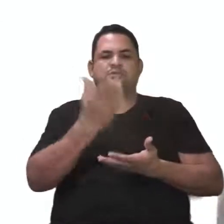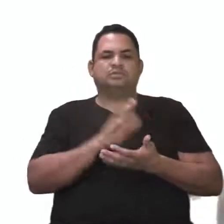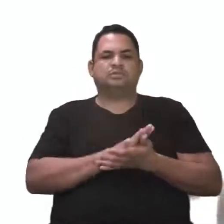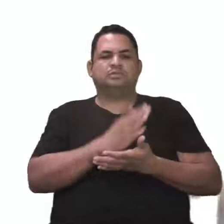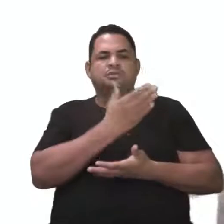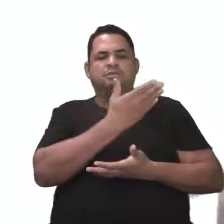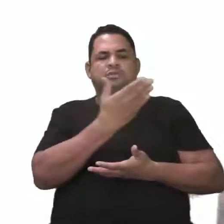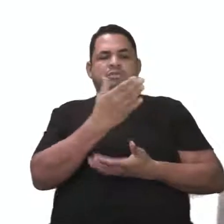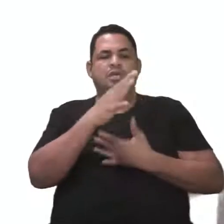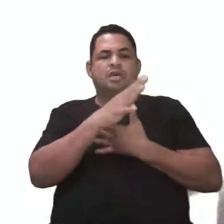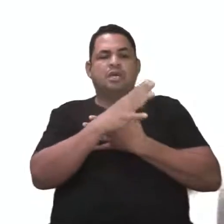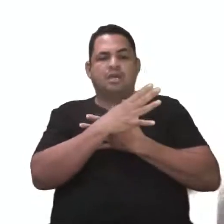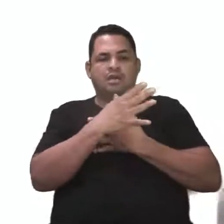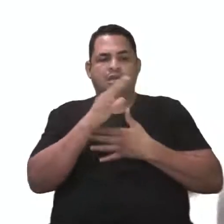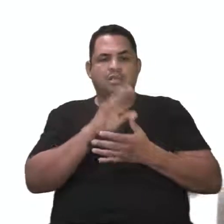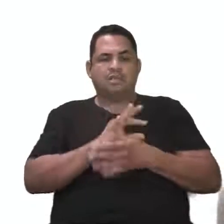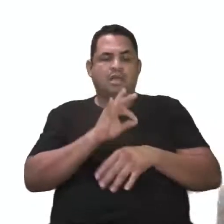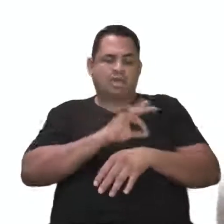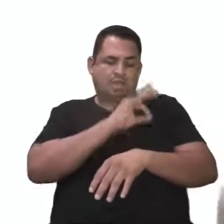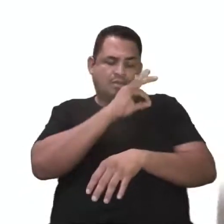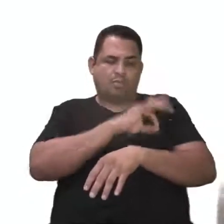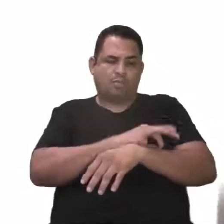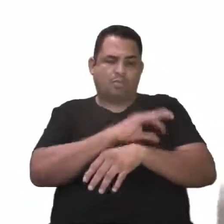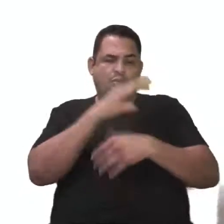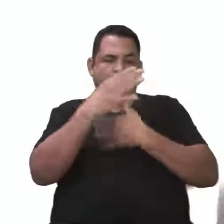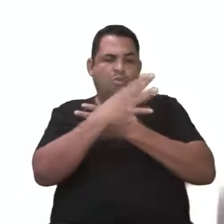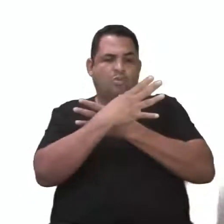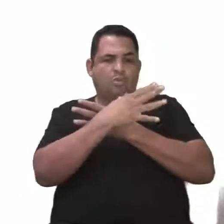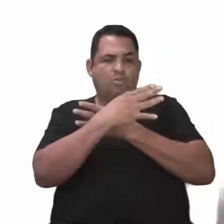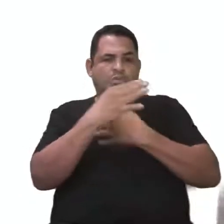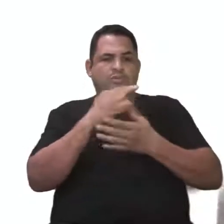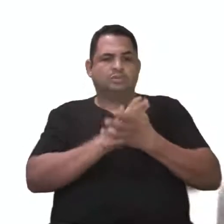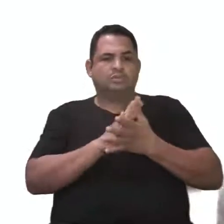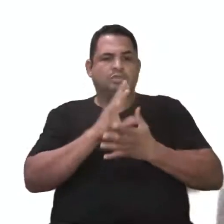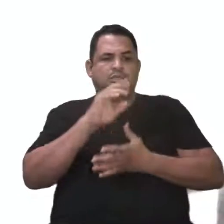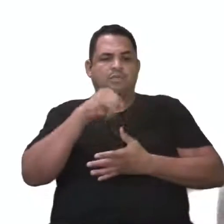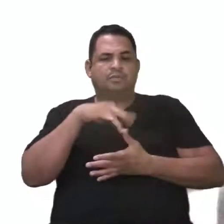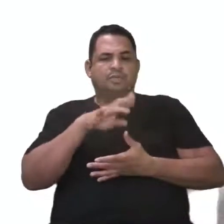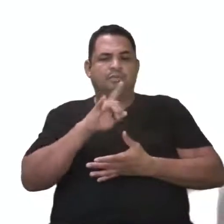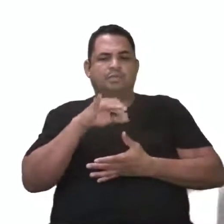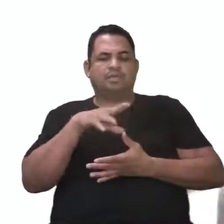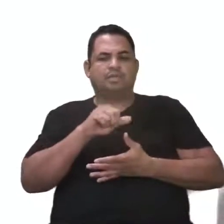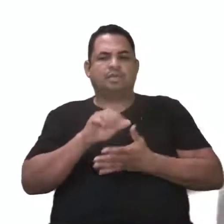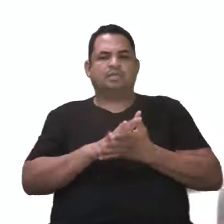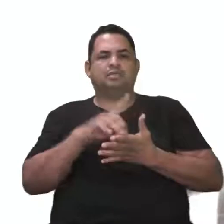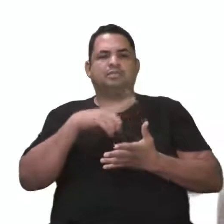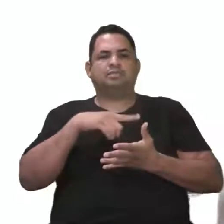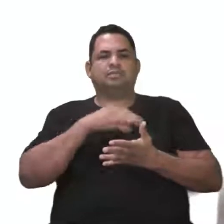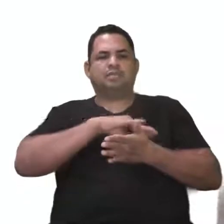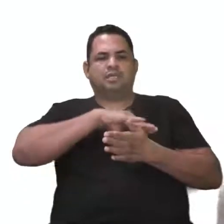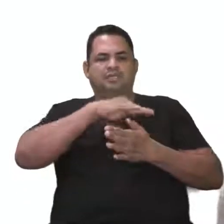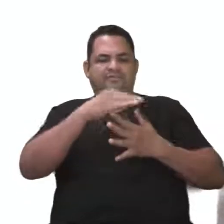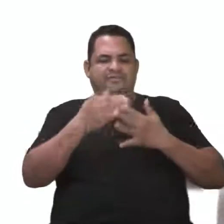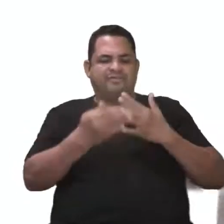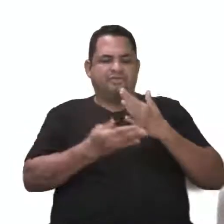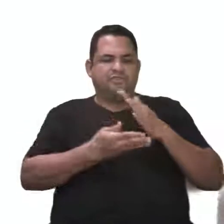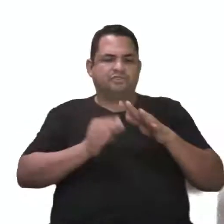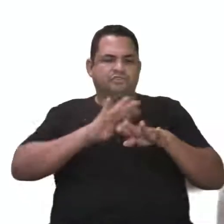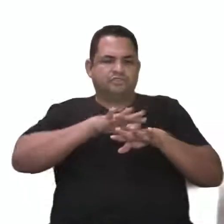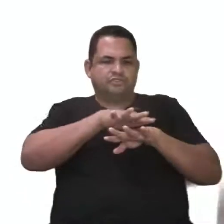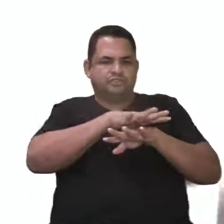Aqui, nas asinhas da mosca, ela é feita por uma membrana revestida por quitina,